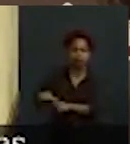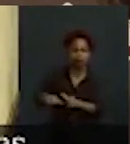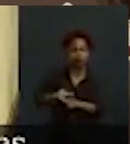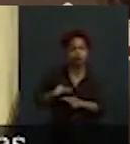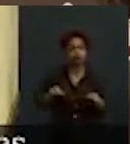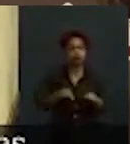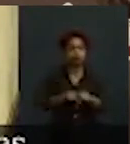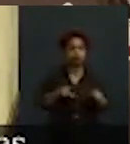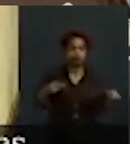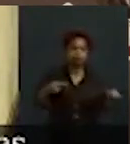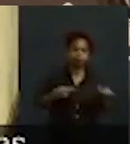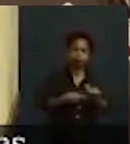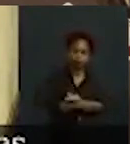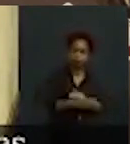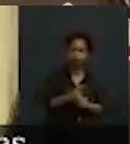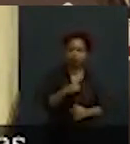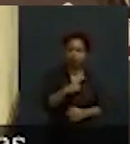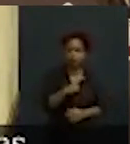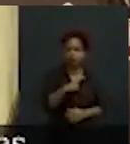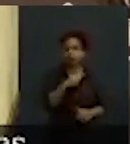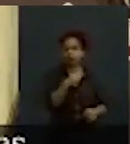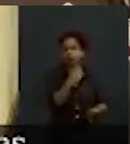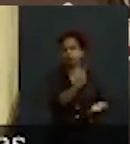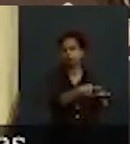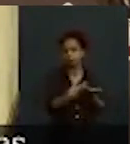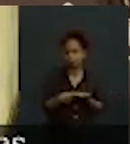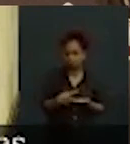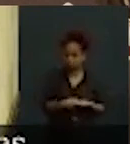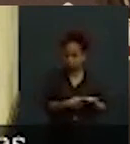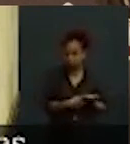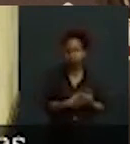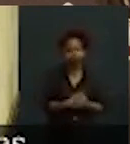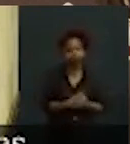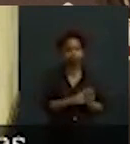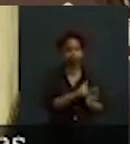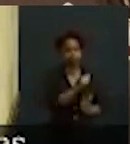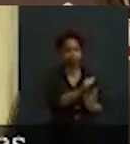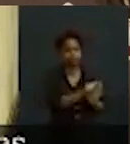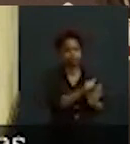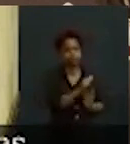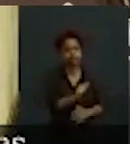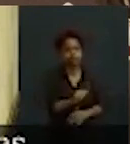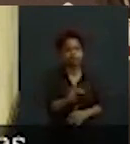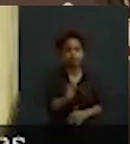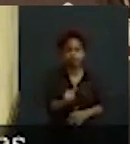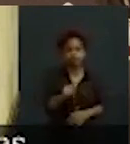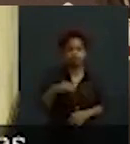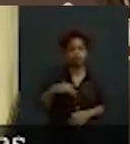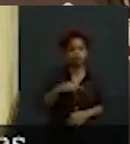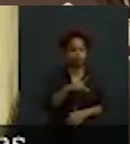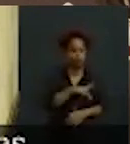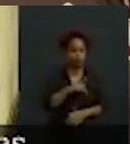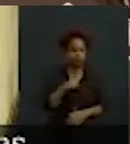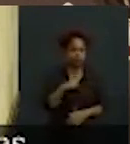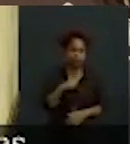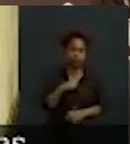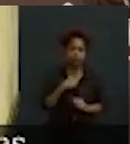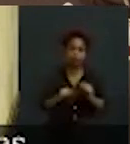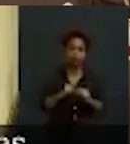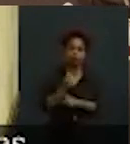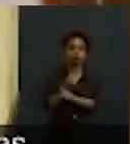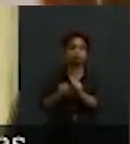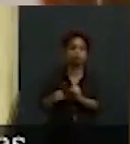e aprofundar aqueles compromissos que atam o destino do Ministério Público à busca de